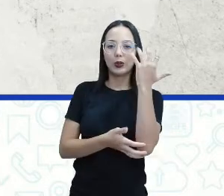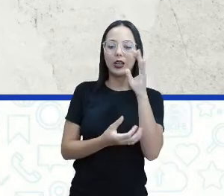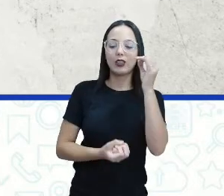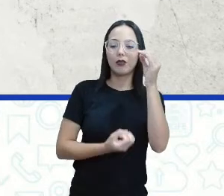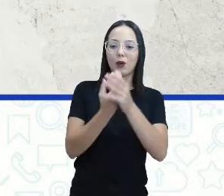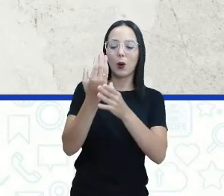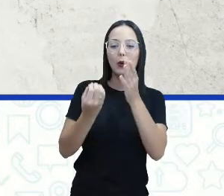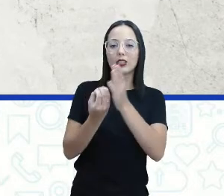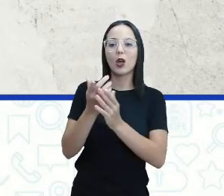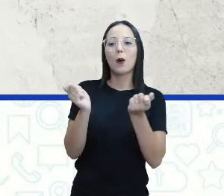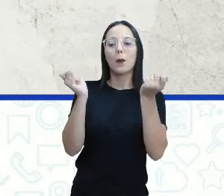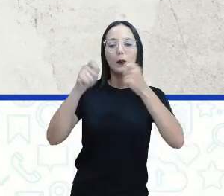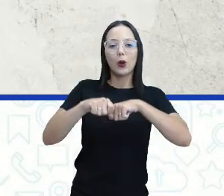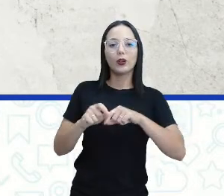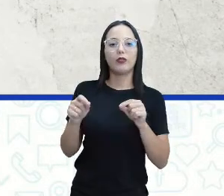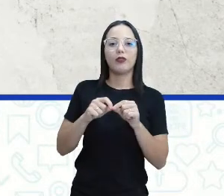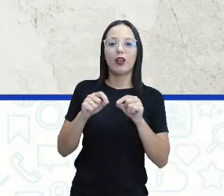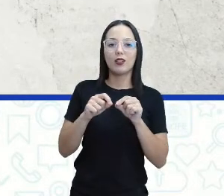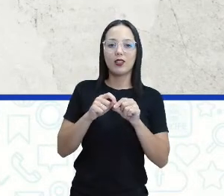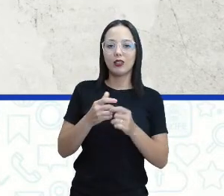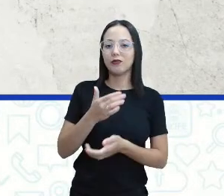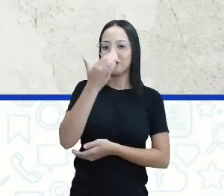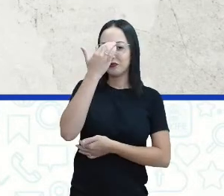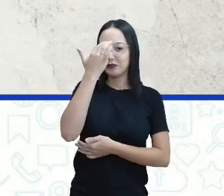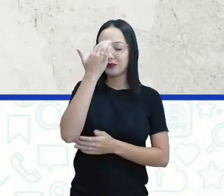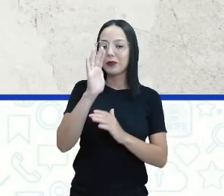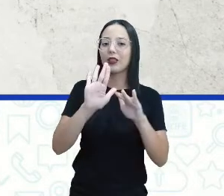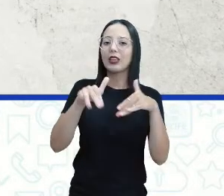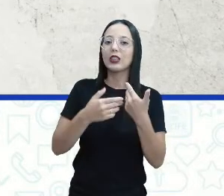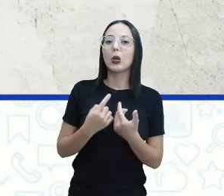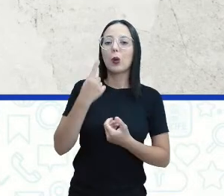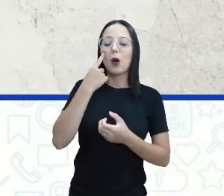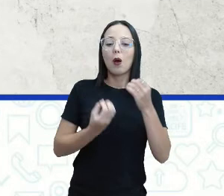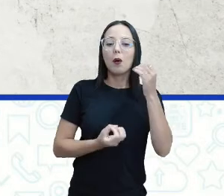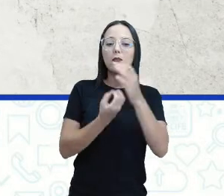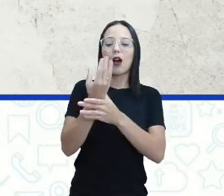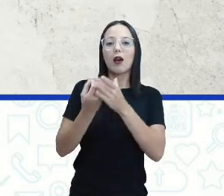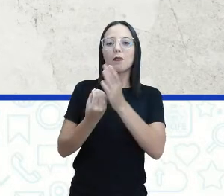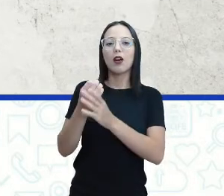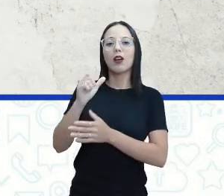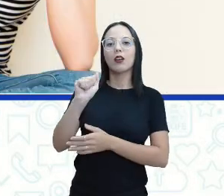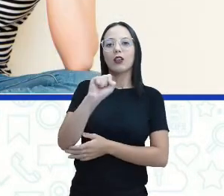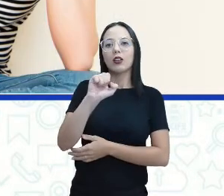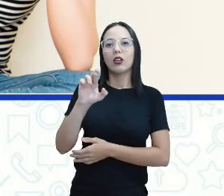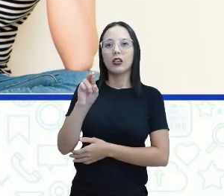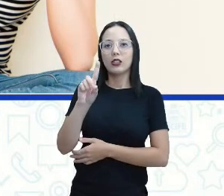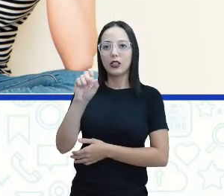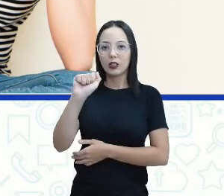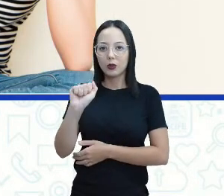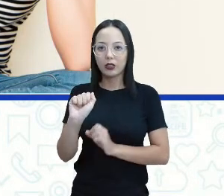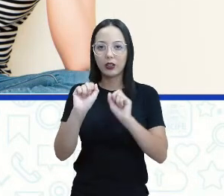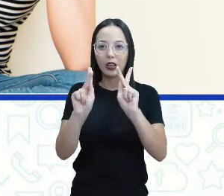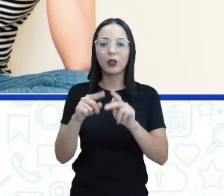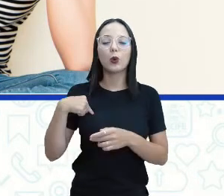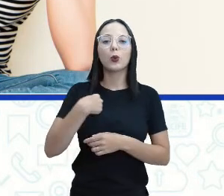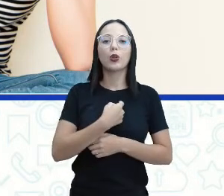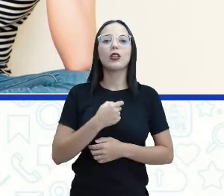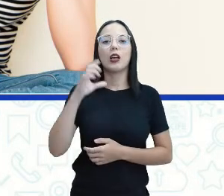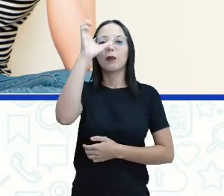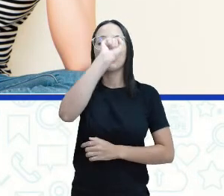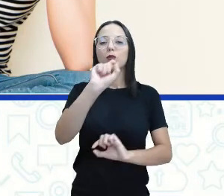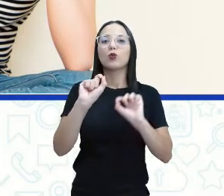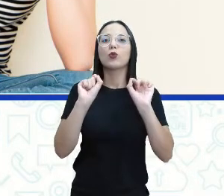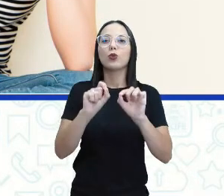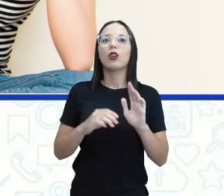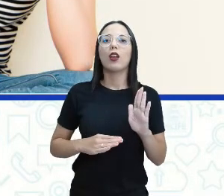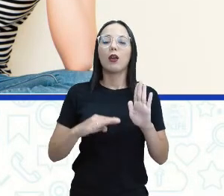de clones é possível ser realizado? Então, ó, reprodução assexuada, tá bom? O que é que a gente viu na aula de